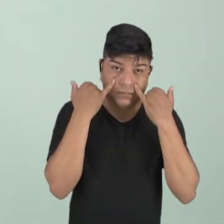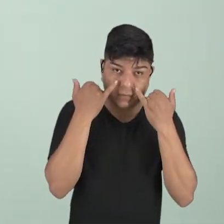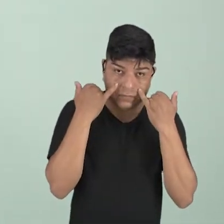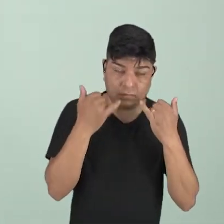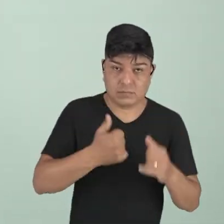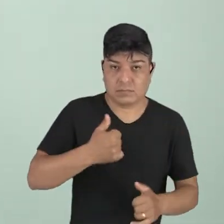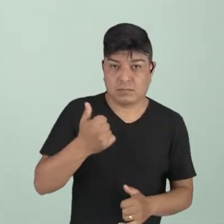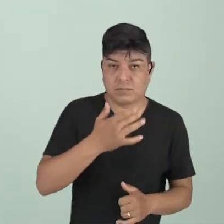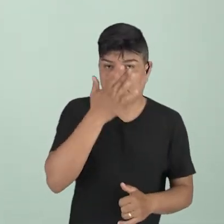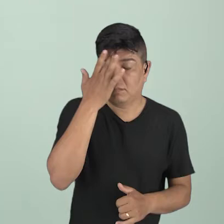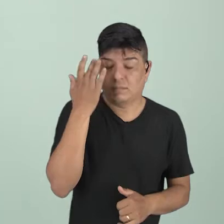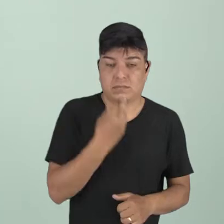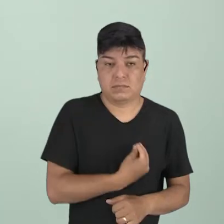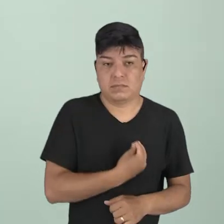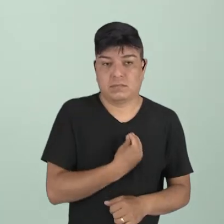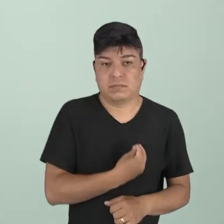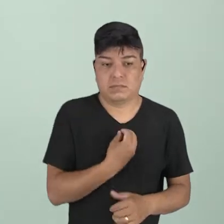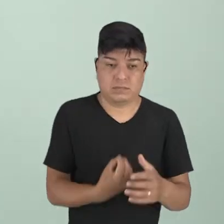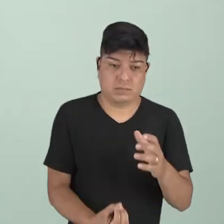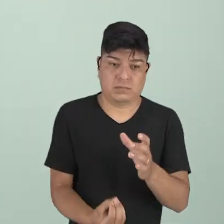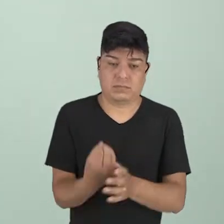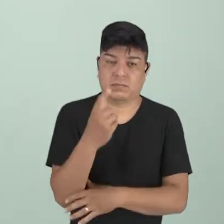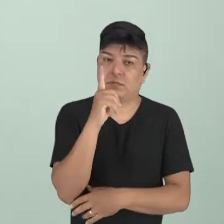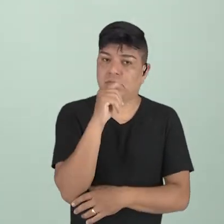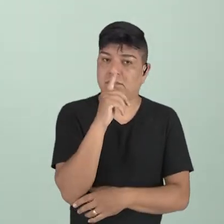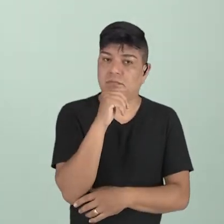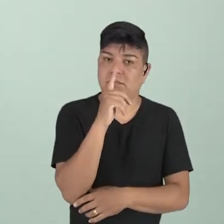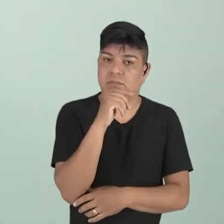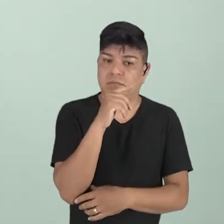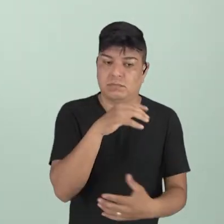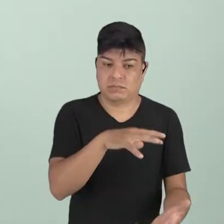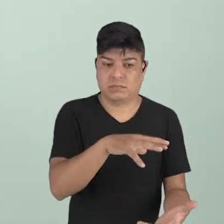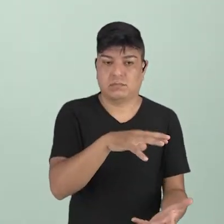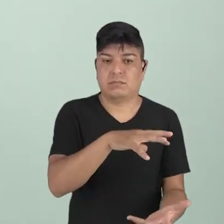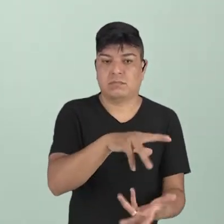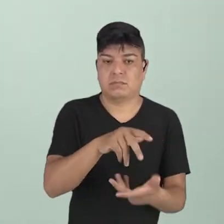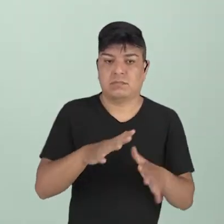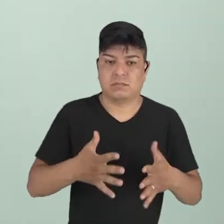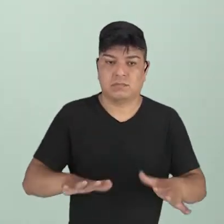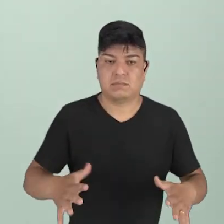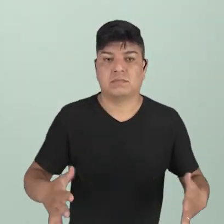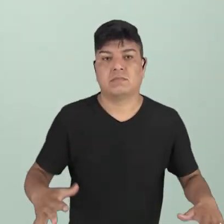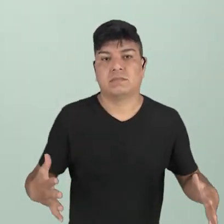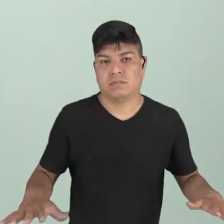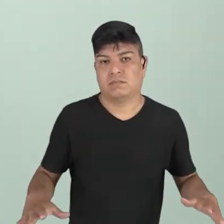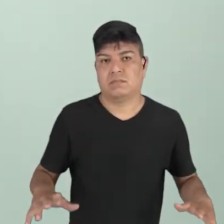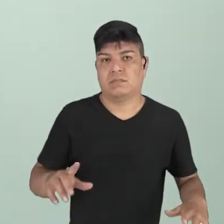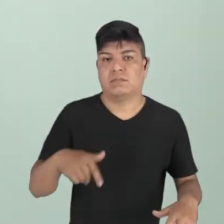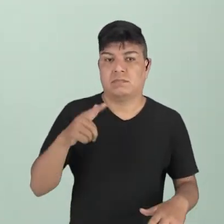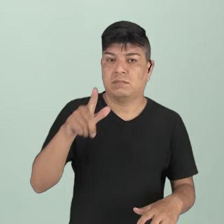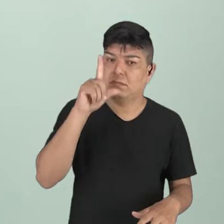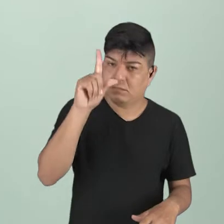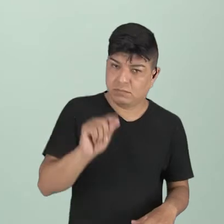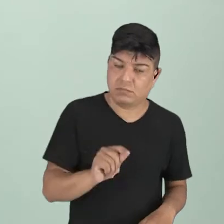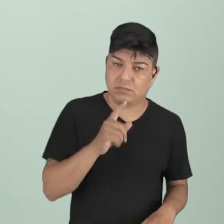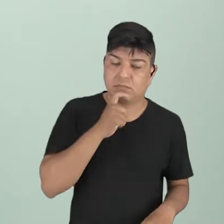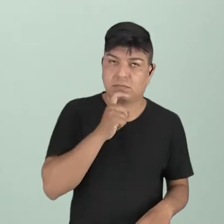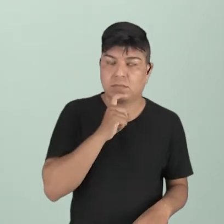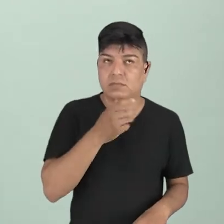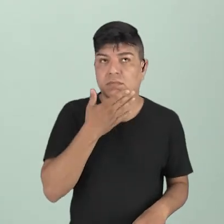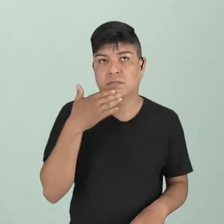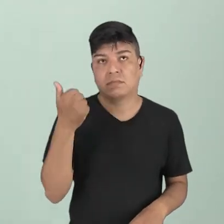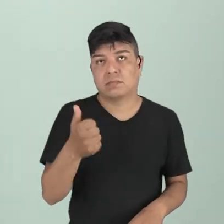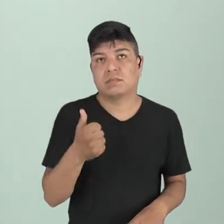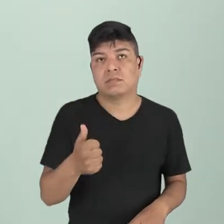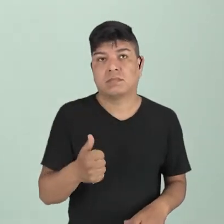ser vivo ele surgiu na água, né? Nesses oceanos primitivos, logo após o resfriamento, tá bom? Então, antes do